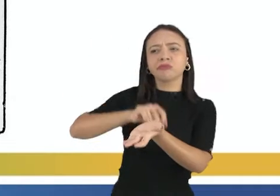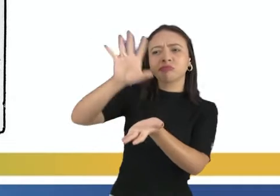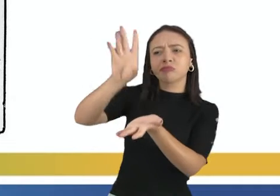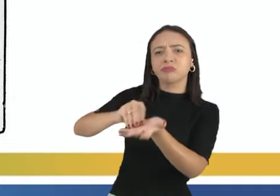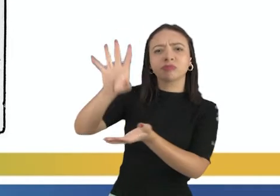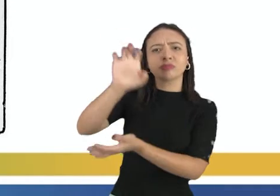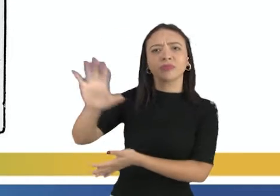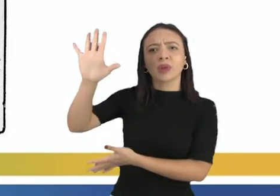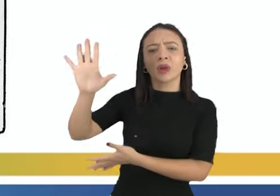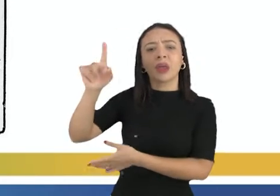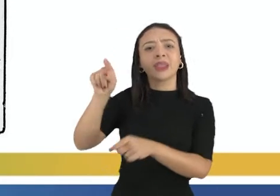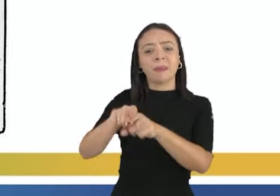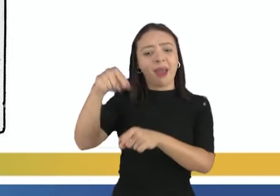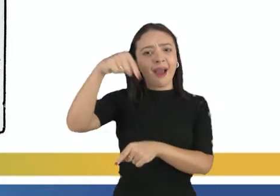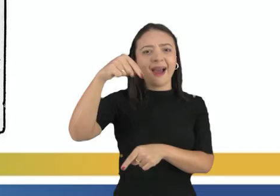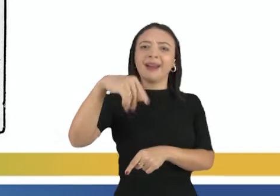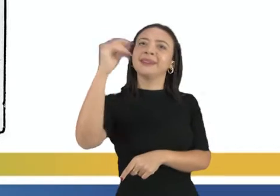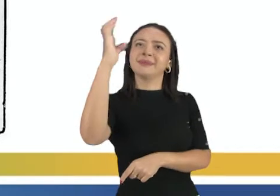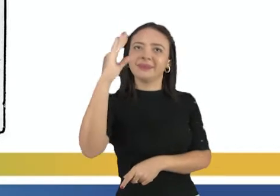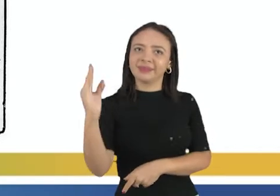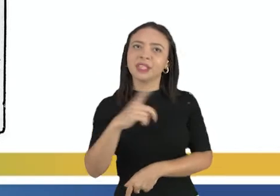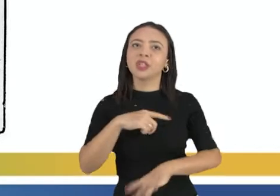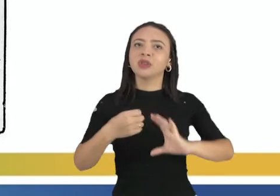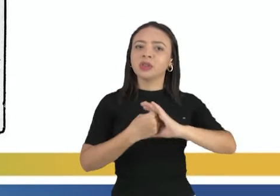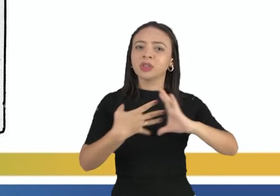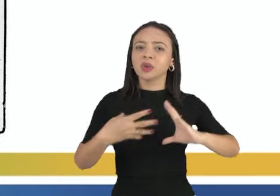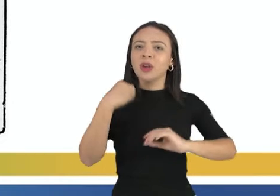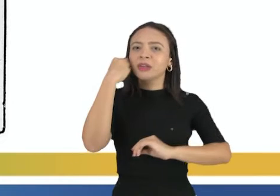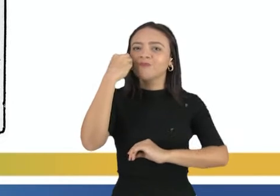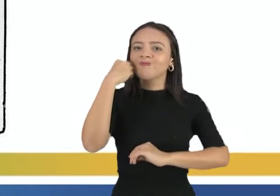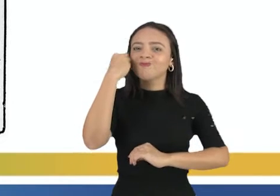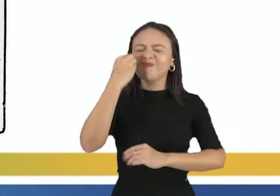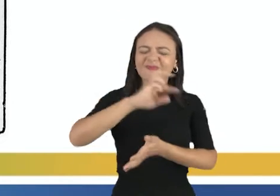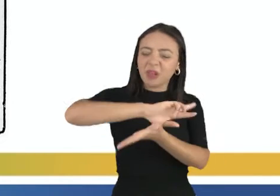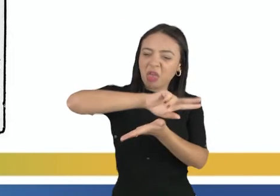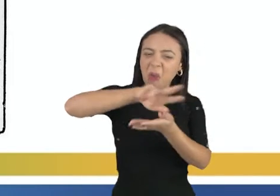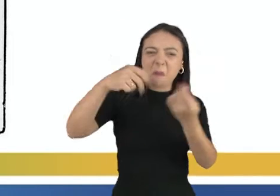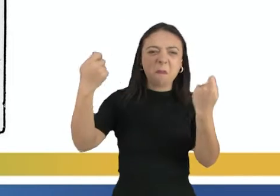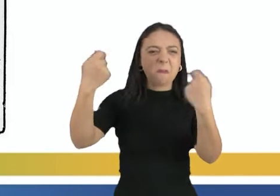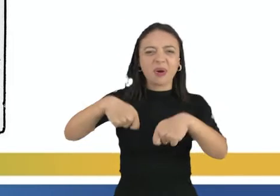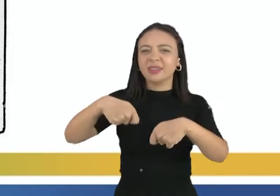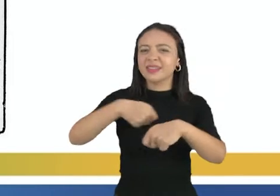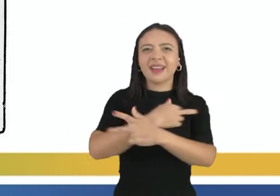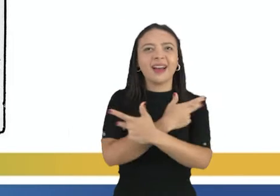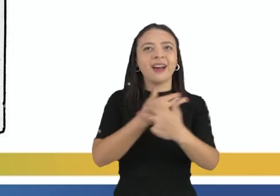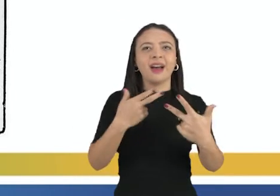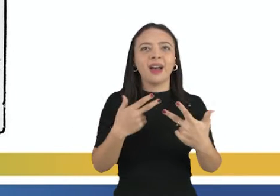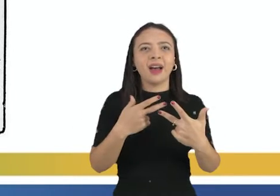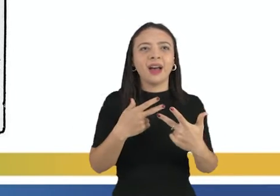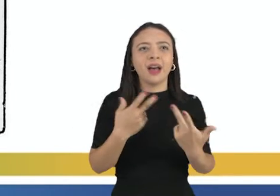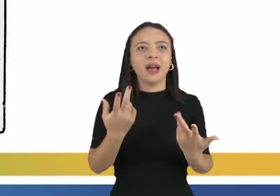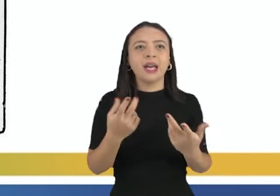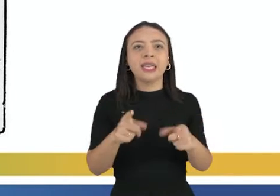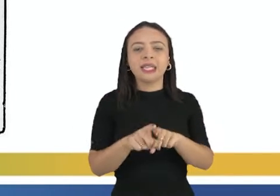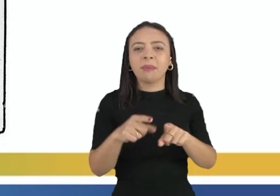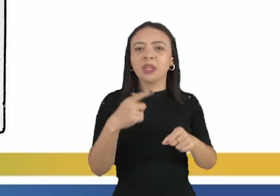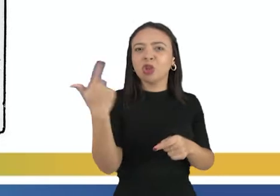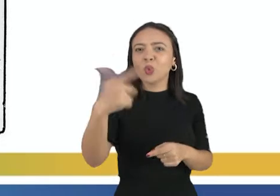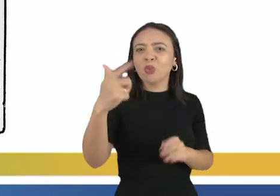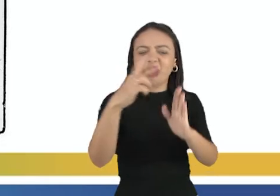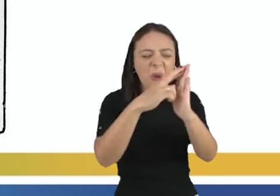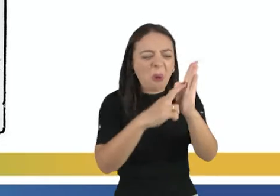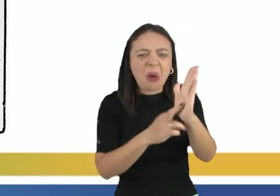europeus para o Brasil, caracterizada como um desejo de experimentar diferentes caminhos e não propriamente definir um